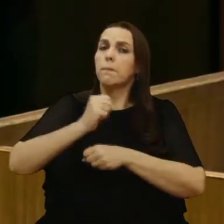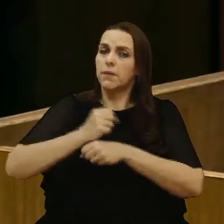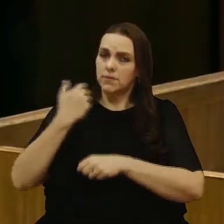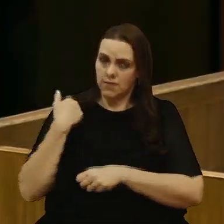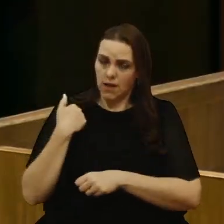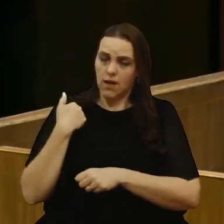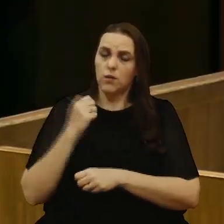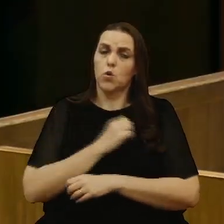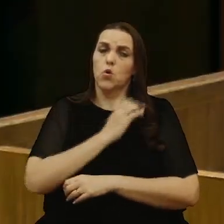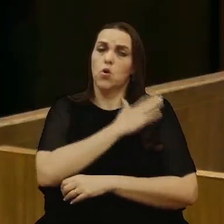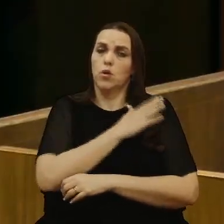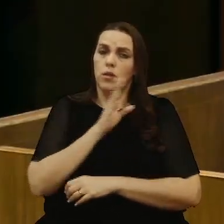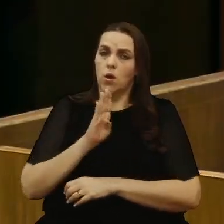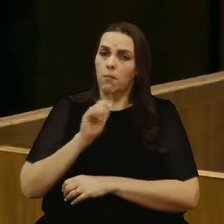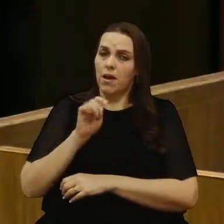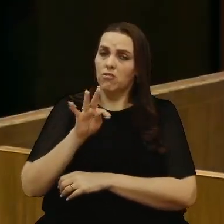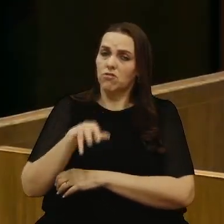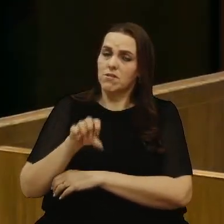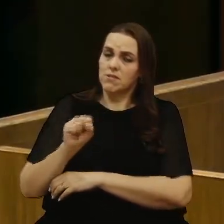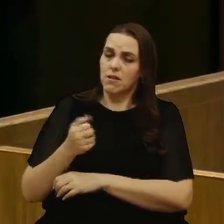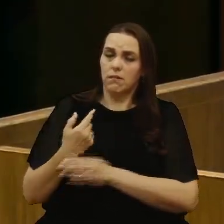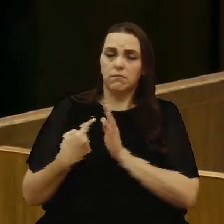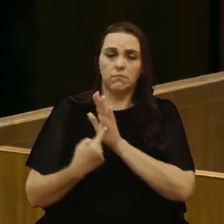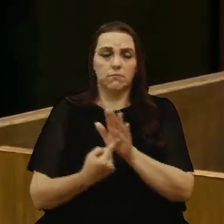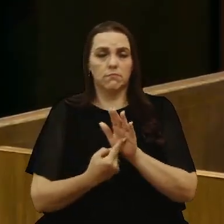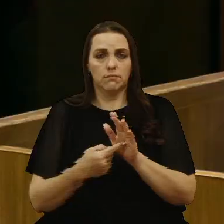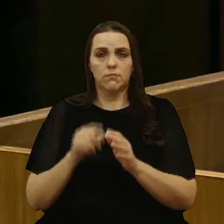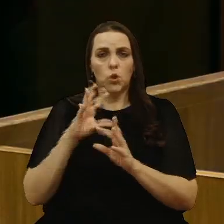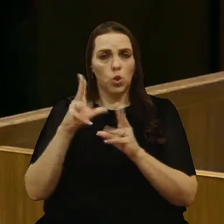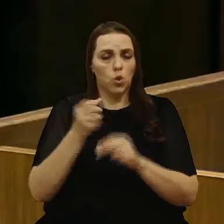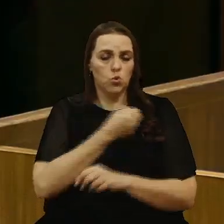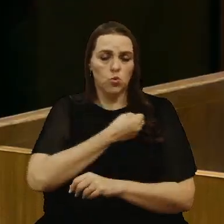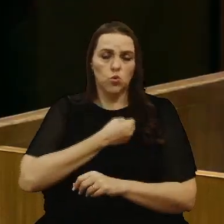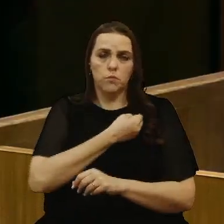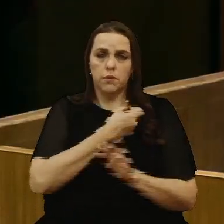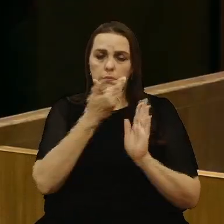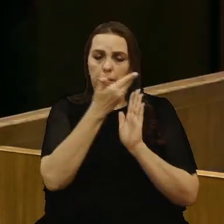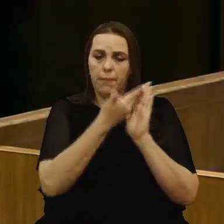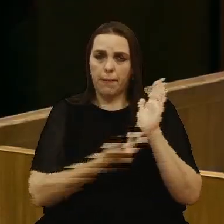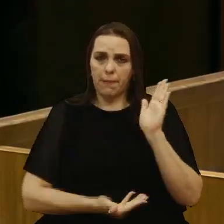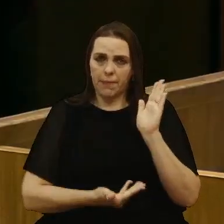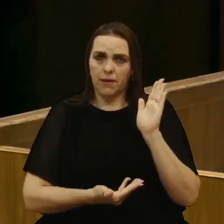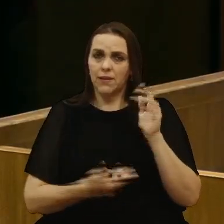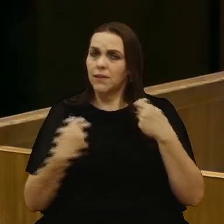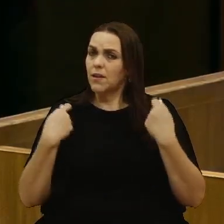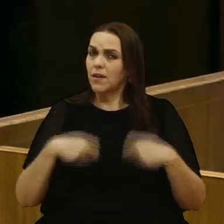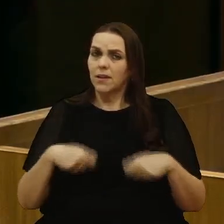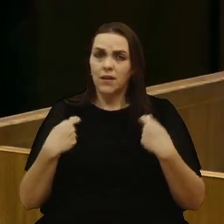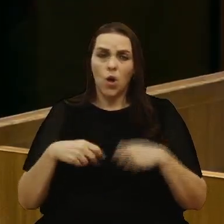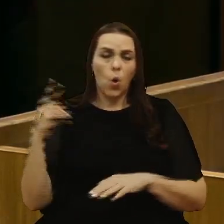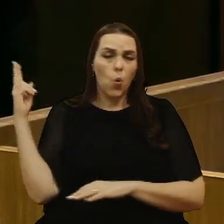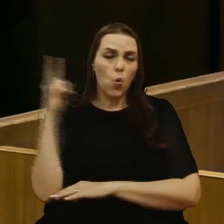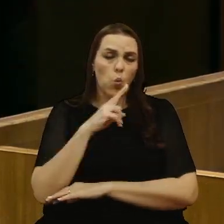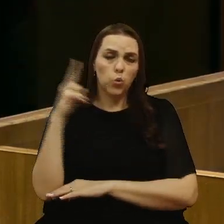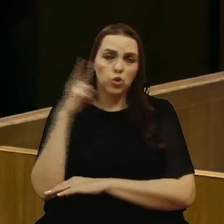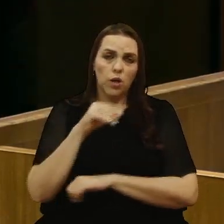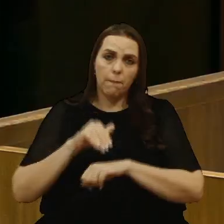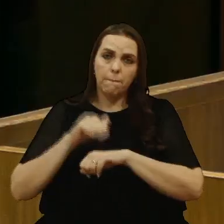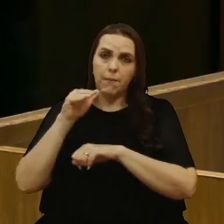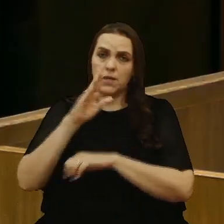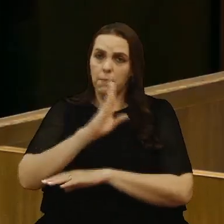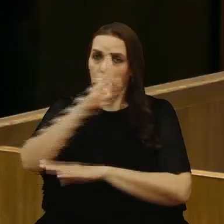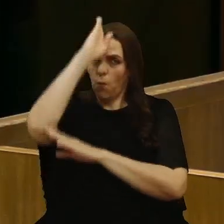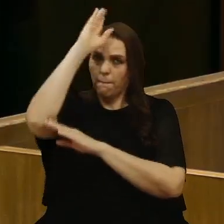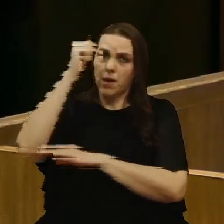onde o Coronel Batista apresentou todos os números para nós e a necessidade urgente de mais bombeiros na nossa